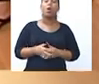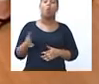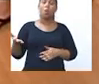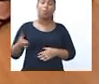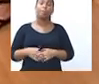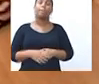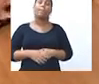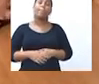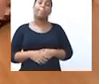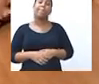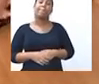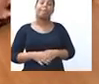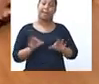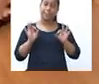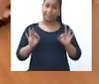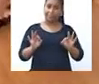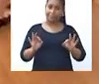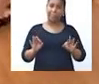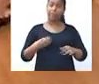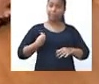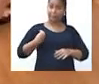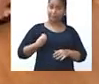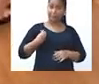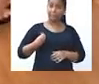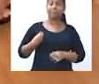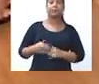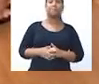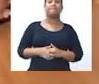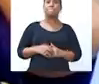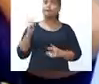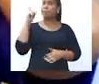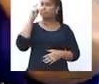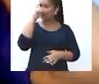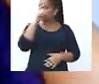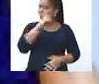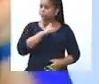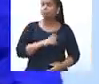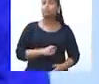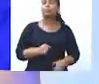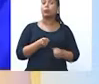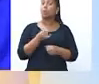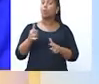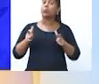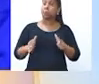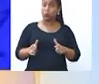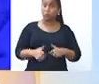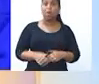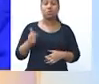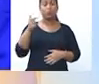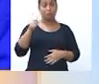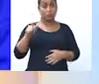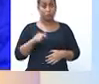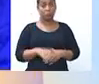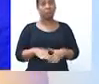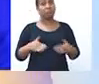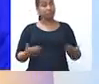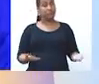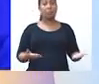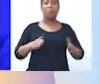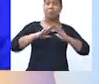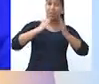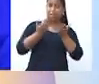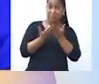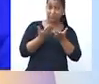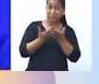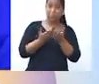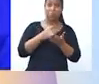Mônica falou. A realidade da vida material, ela é muito complicada em alguns lugares, mais do que em outros. Então, no caso da escola